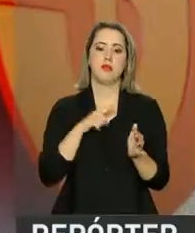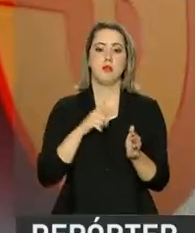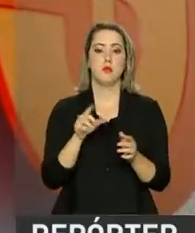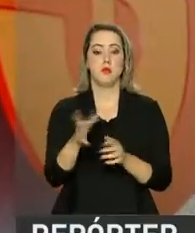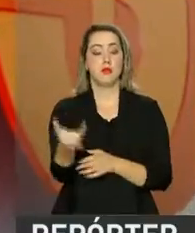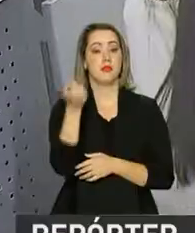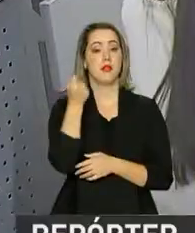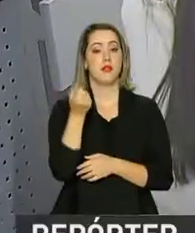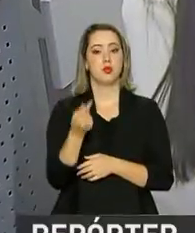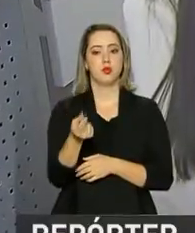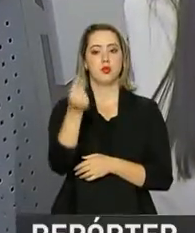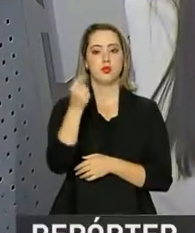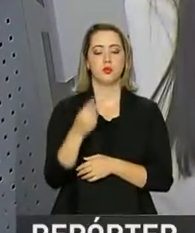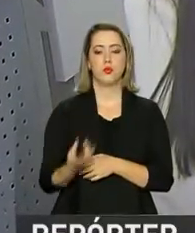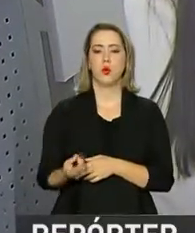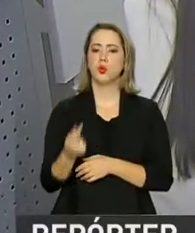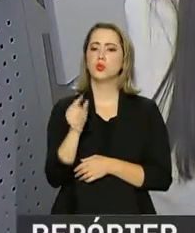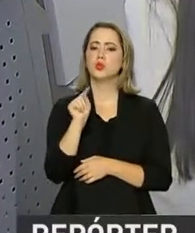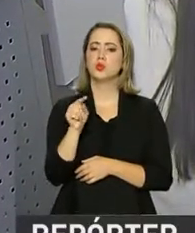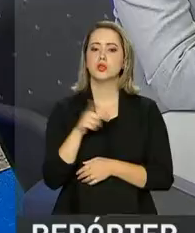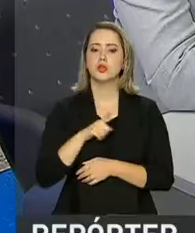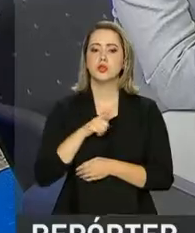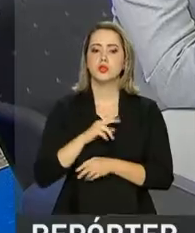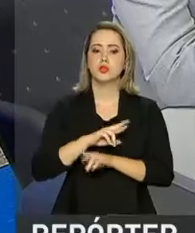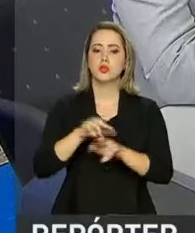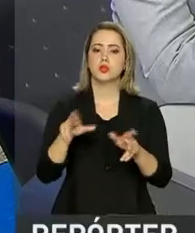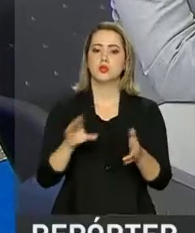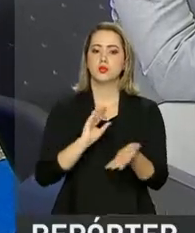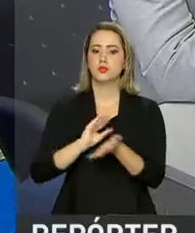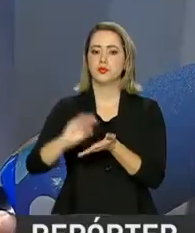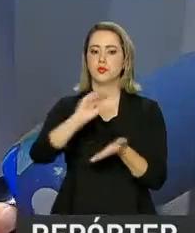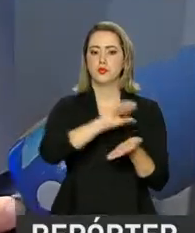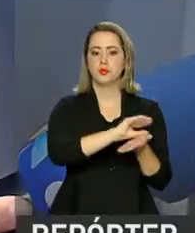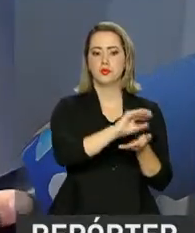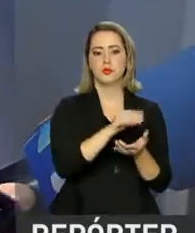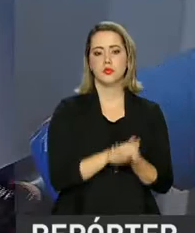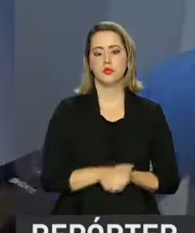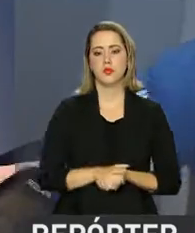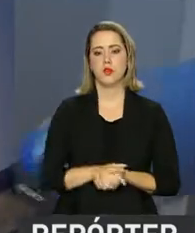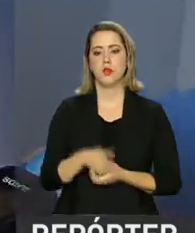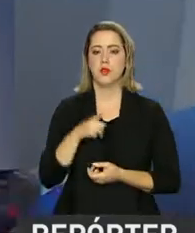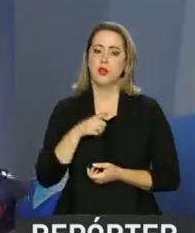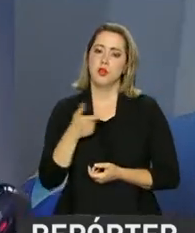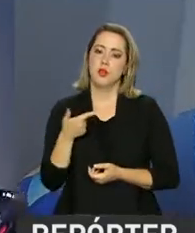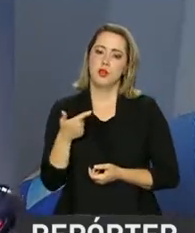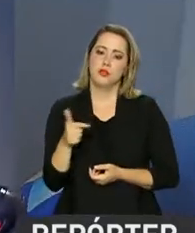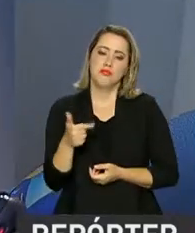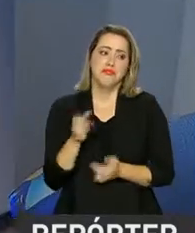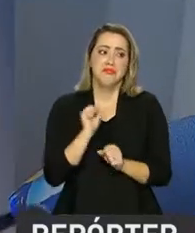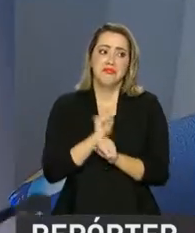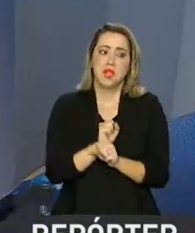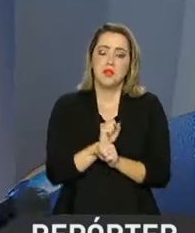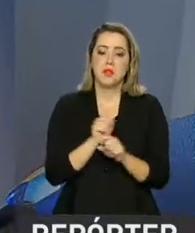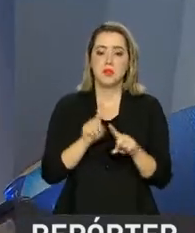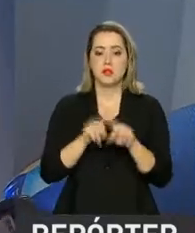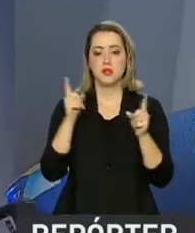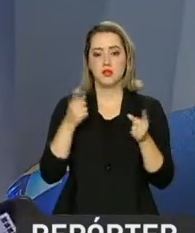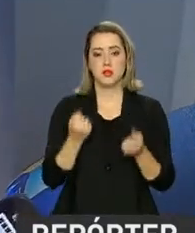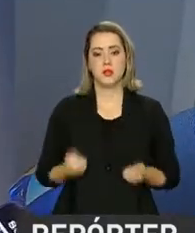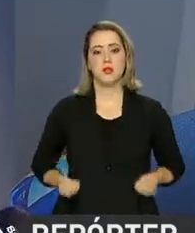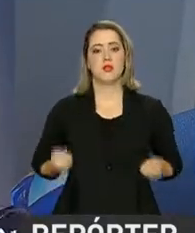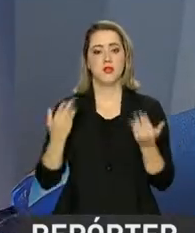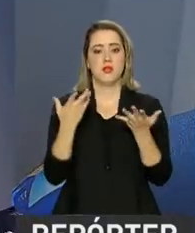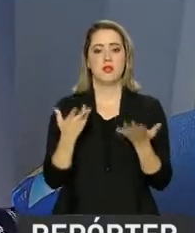para fazer o saque o dinheiro terá diversos Destinos e não era um dinheiro que eu tava esperando e eu vou gastar